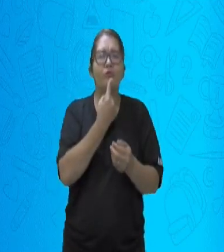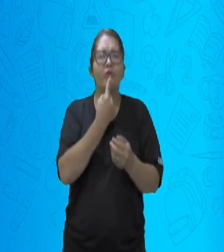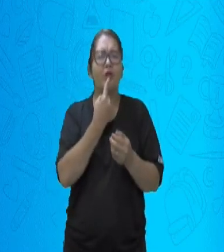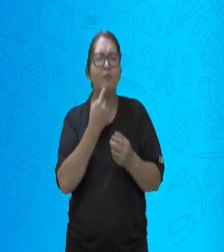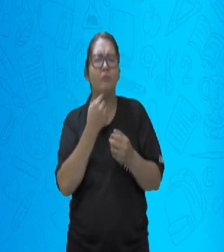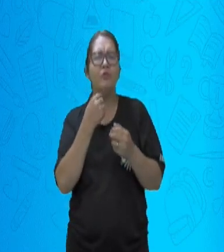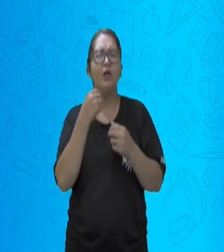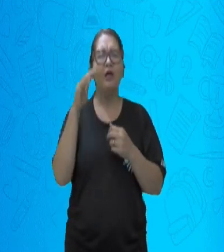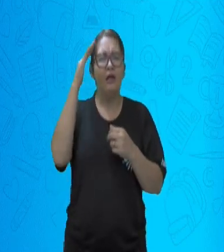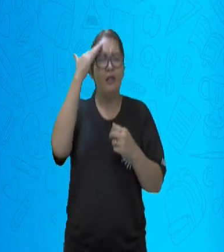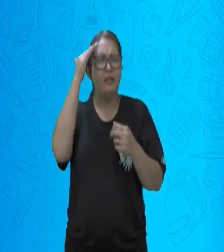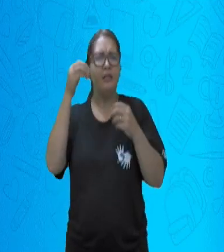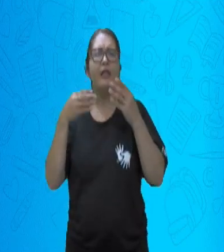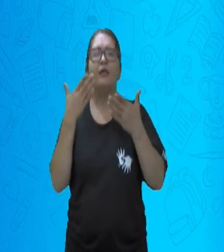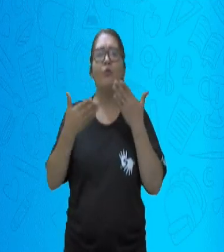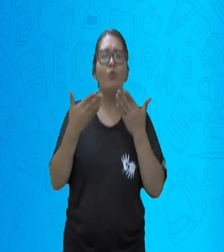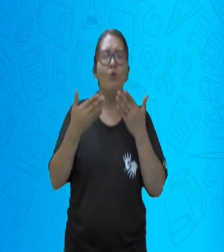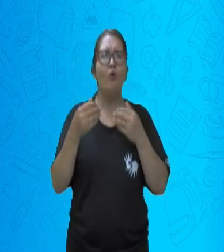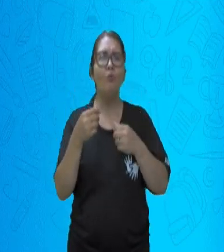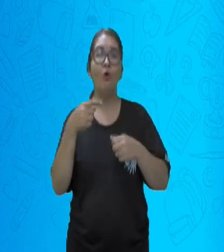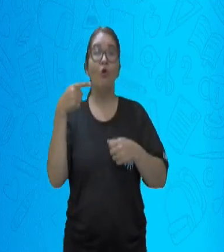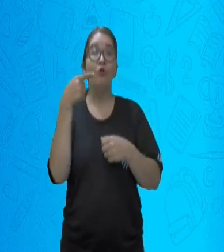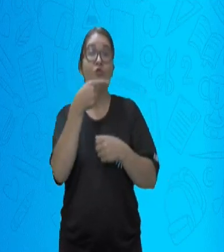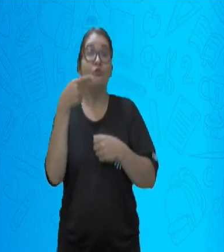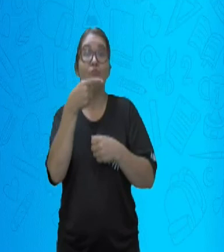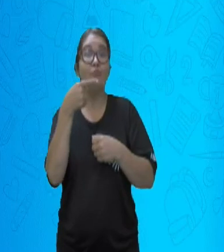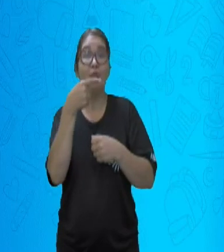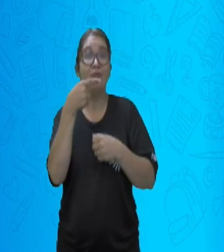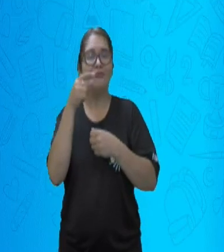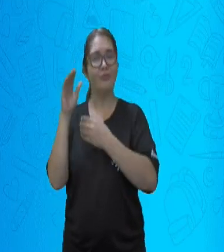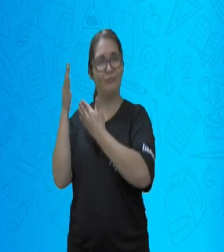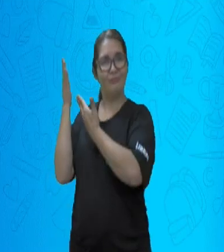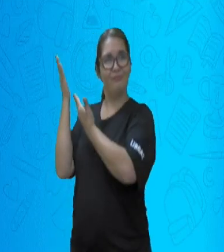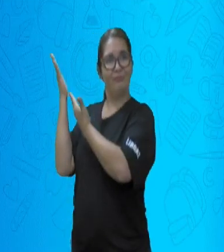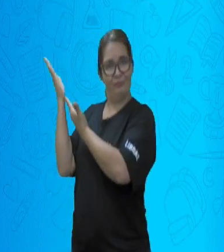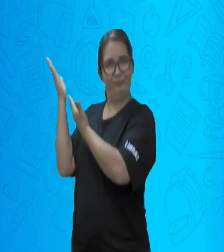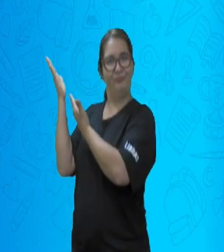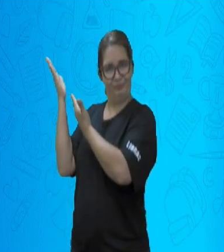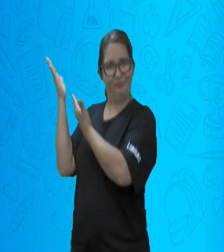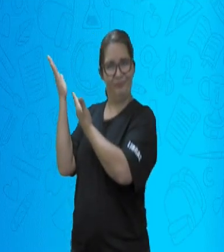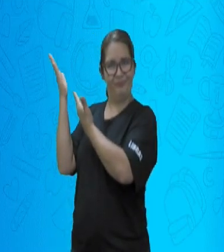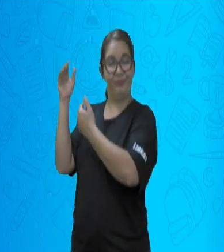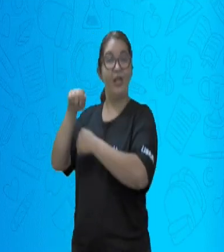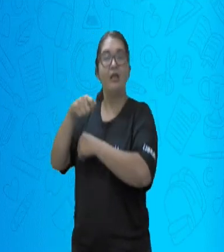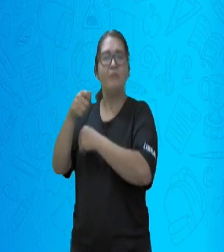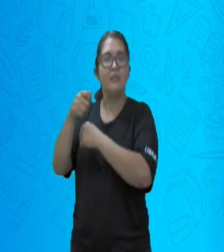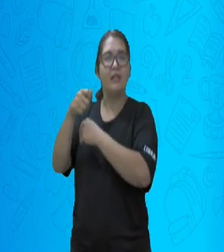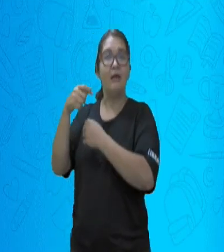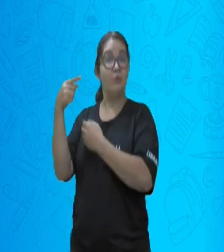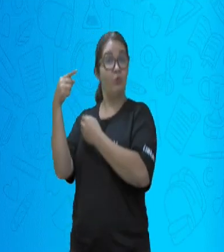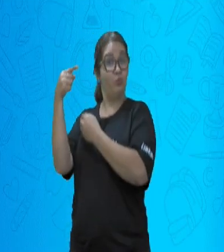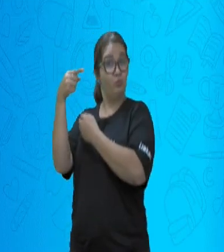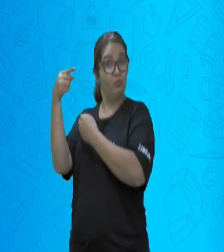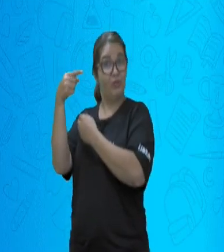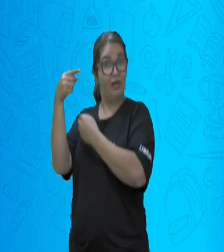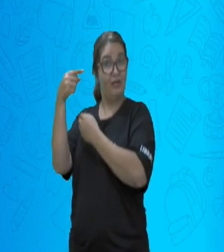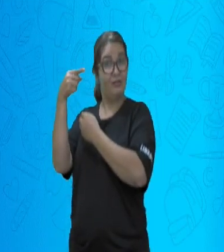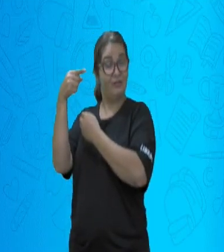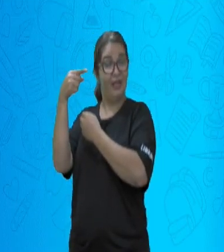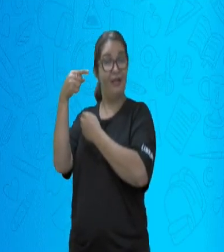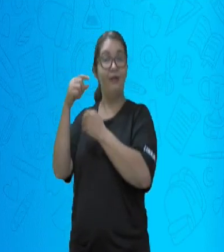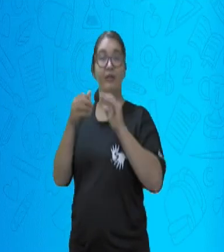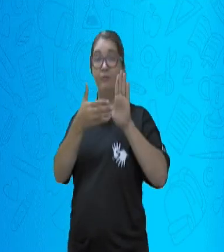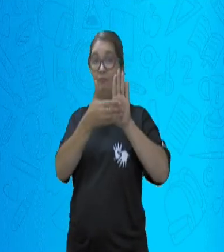da subtração, ou símbolo de menos. Ele é representado por um traço e também precisa